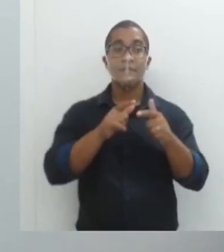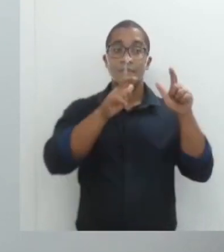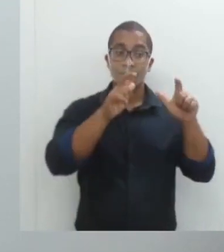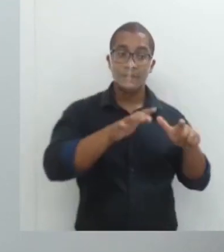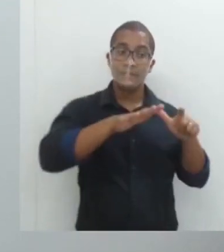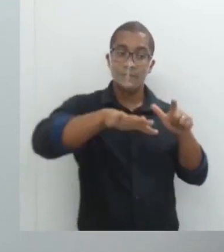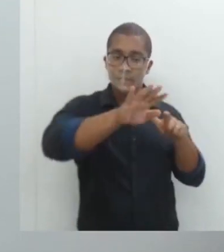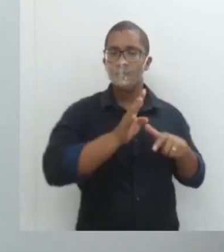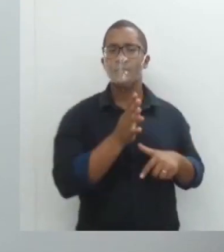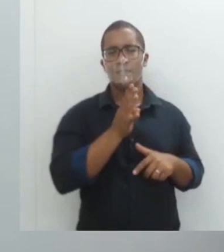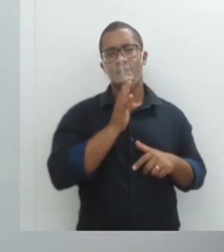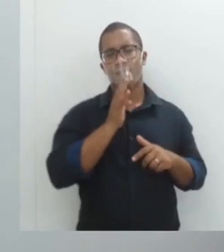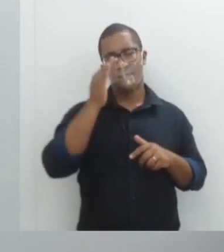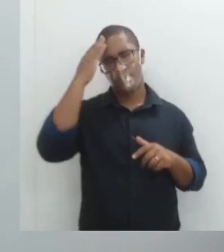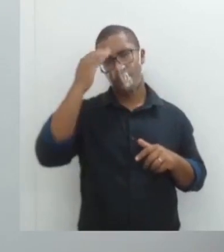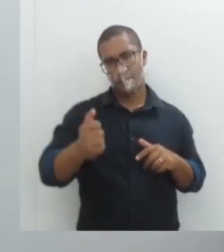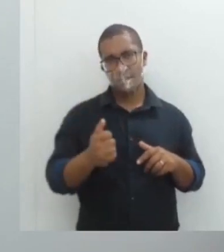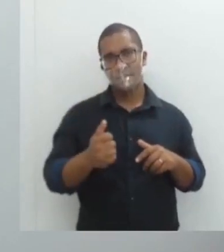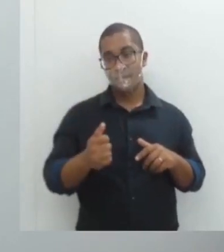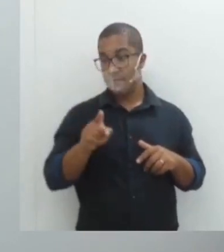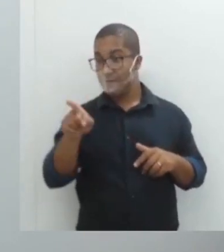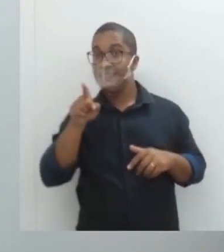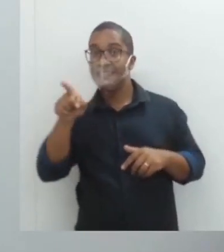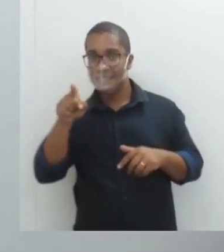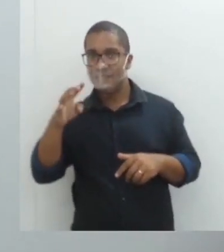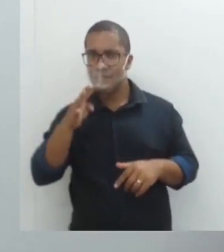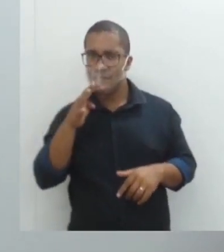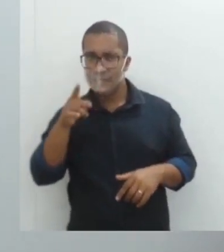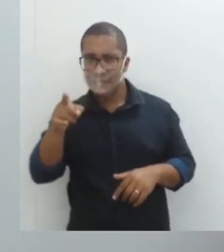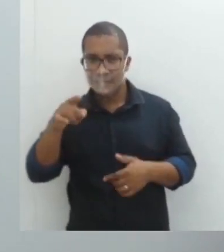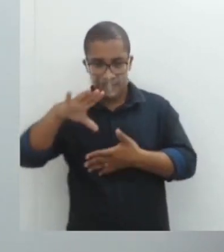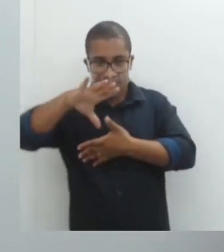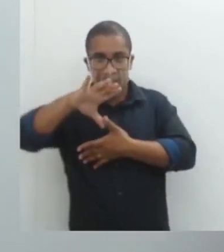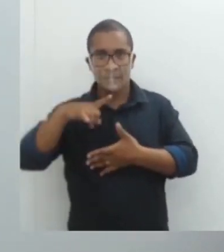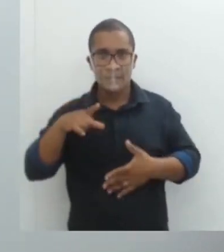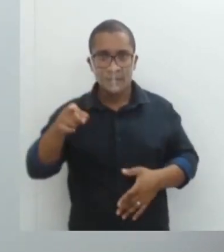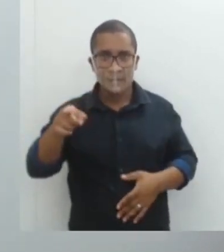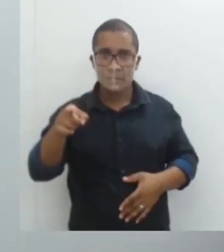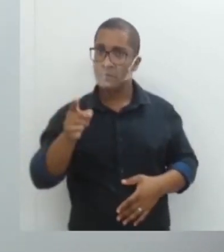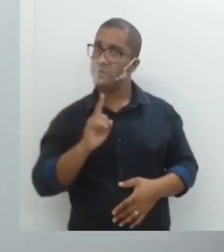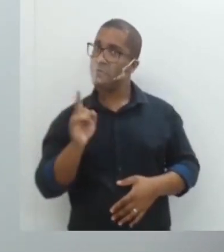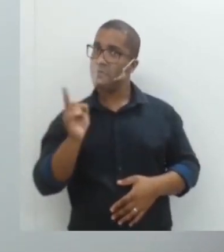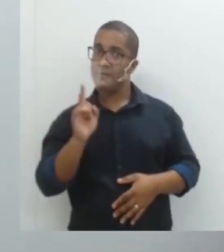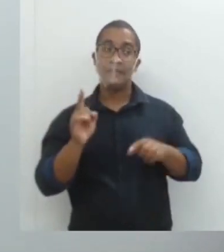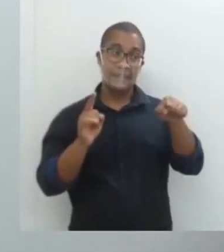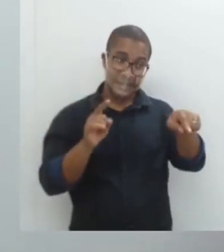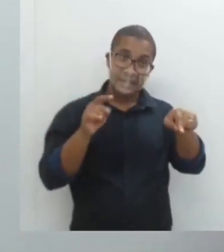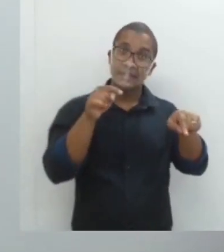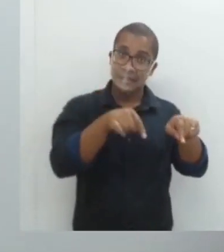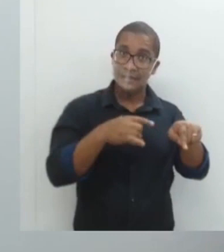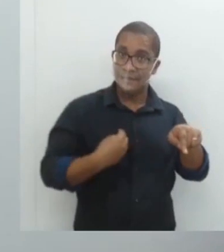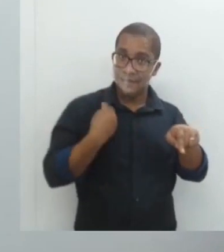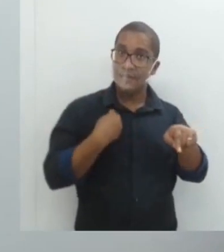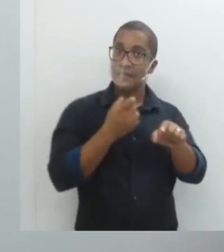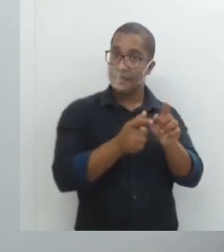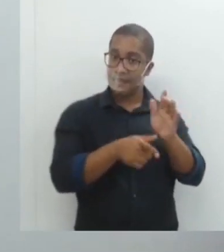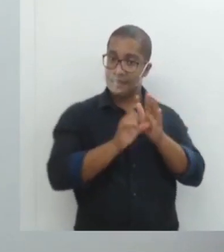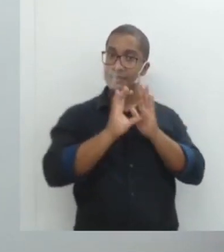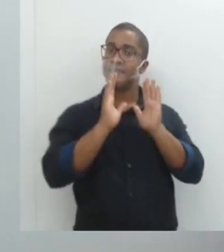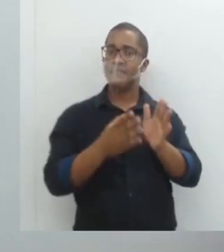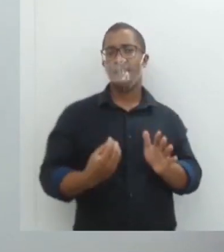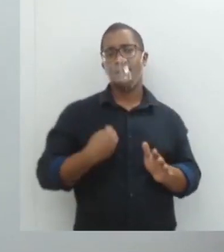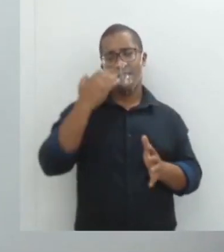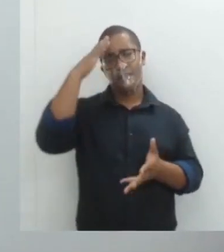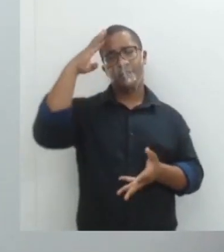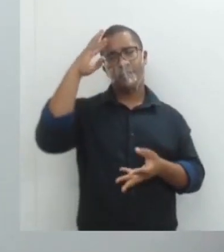território. Então eles estavam num território que eles não sabiam, não tinha mapa, não tinha nada. Então quem sabia quem estava aqui. Então os índios conseguiram fazer uma grande